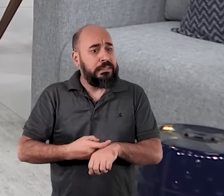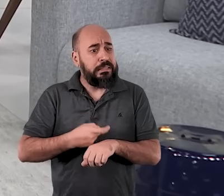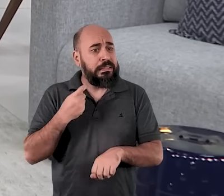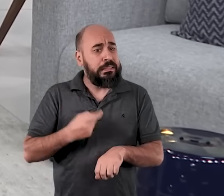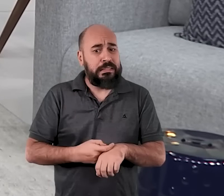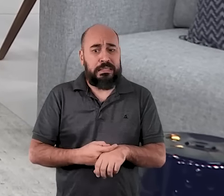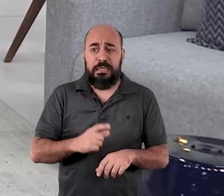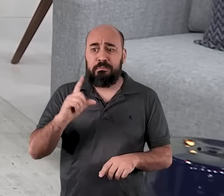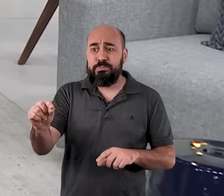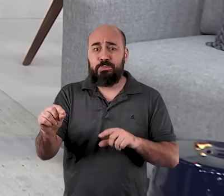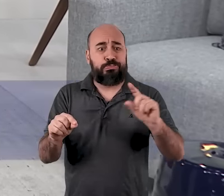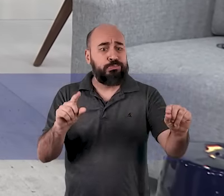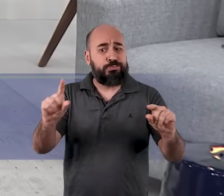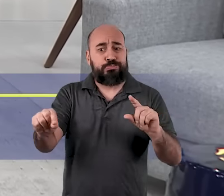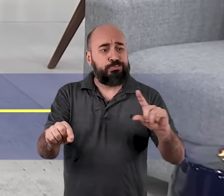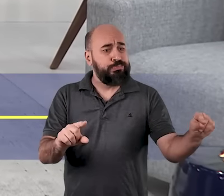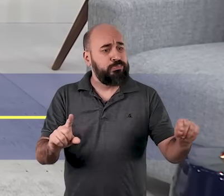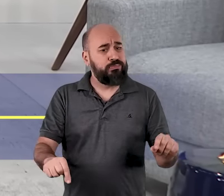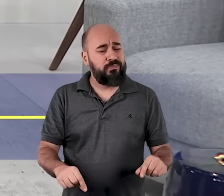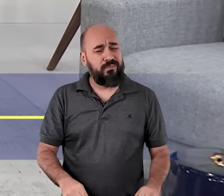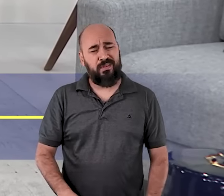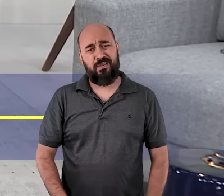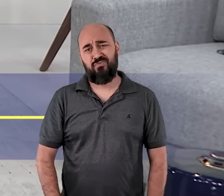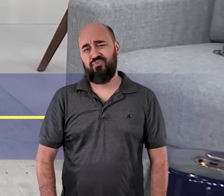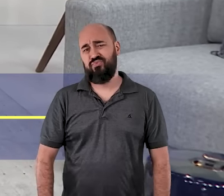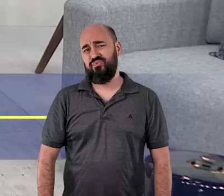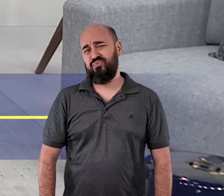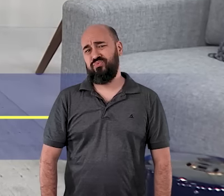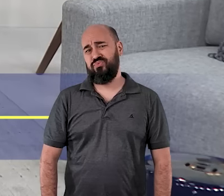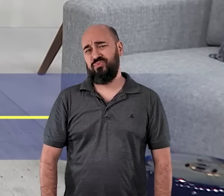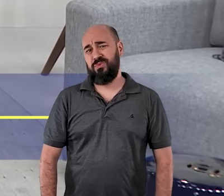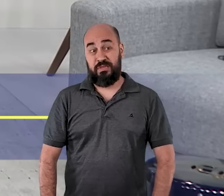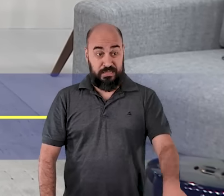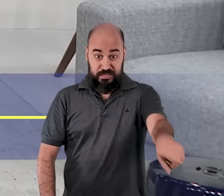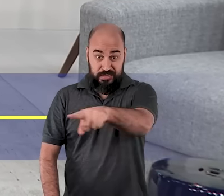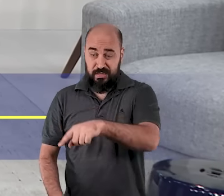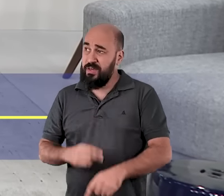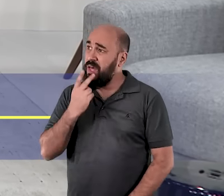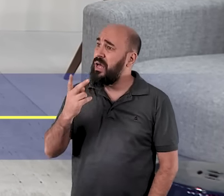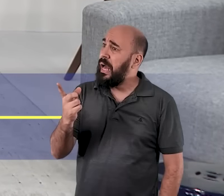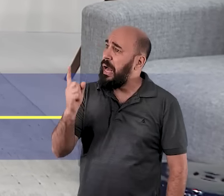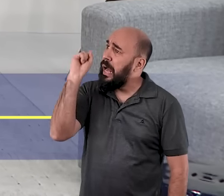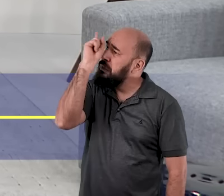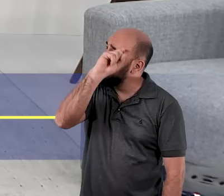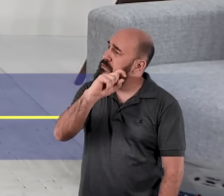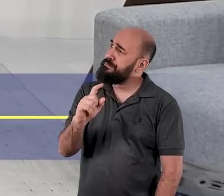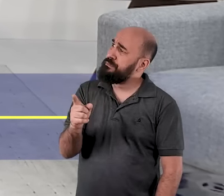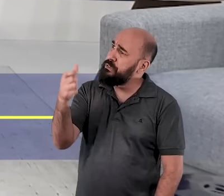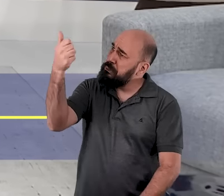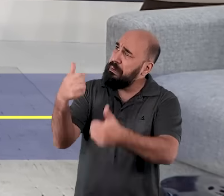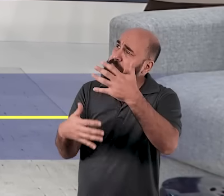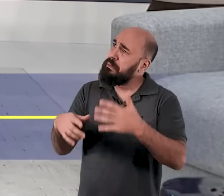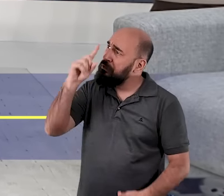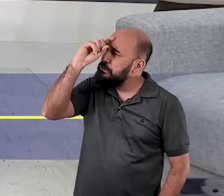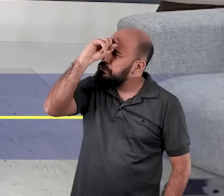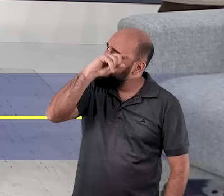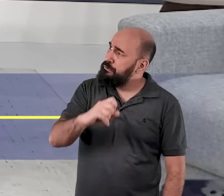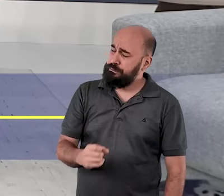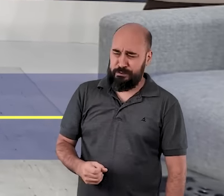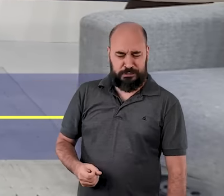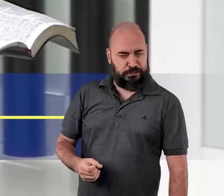para ele. Elas dizem assim, duro é esse discurso, quem pode suportá-lo? E desistiram de seguir